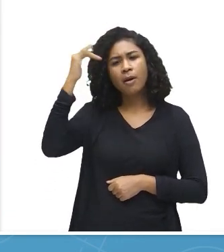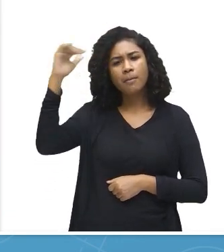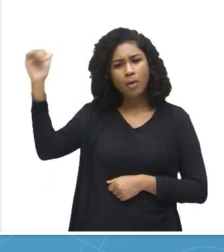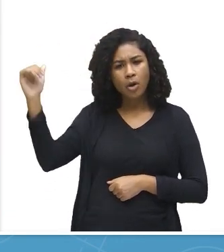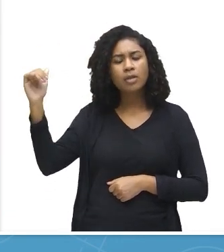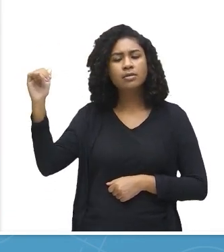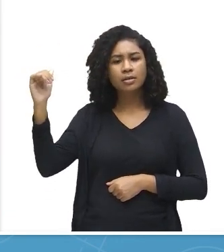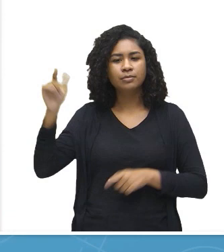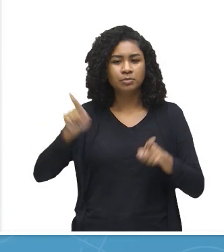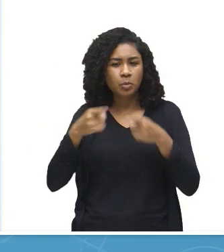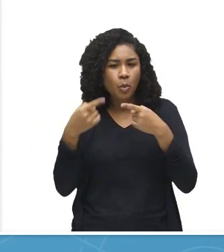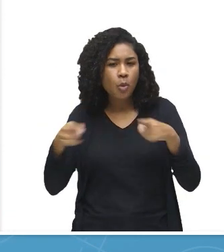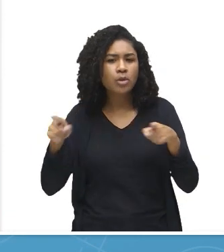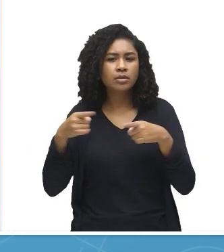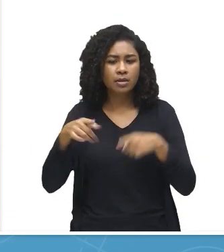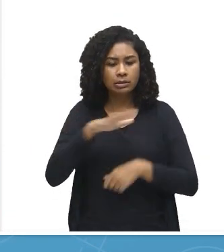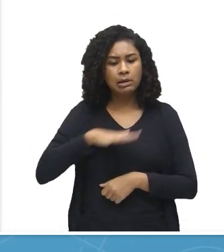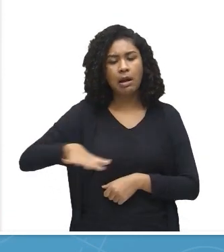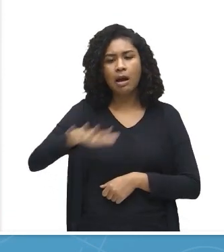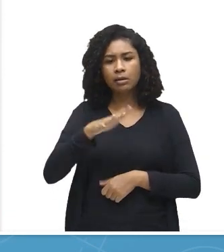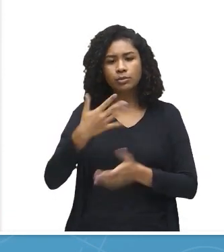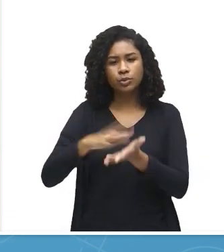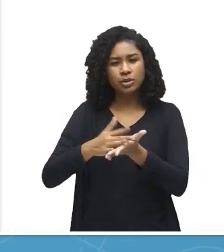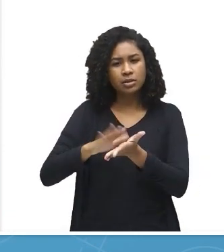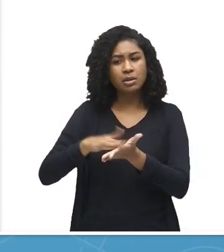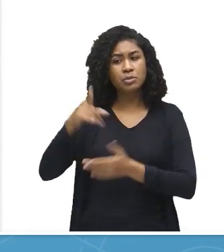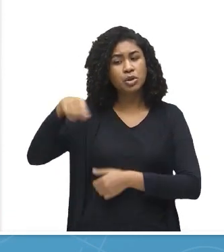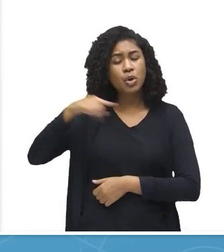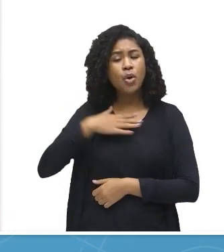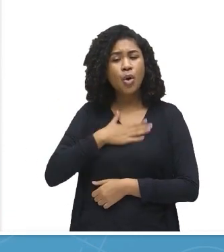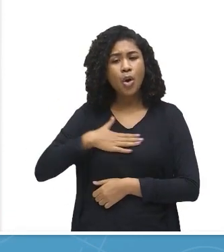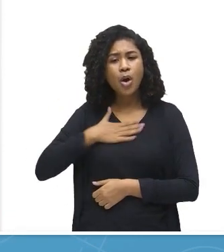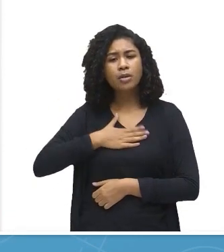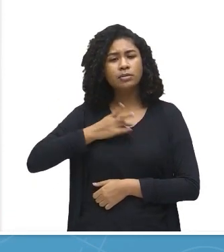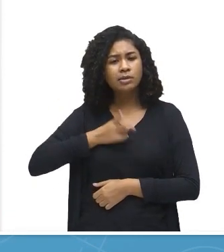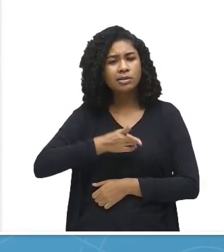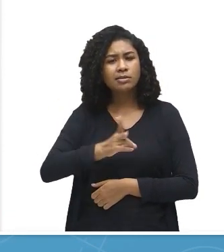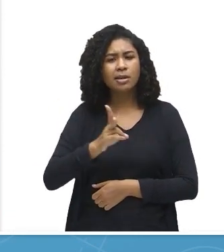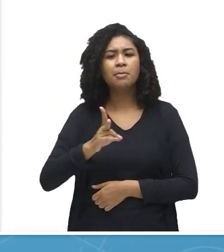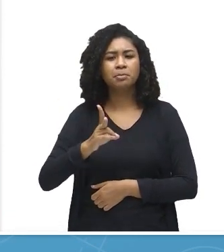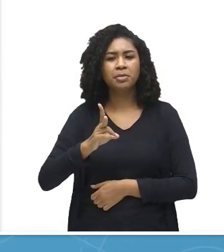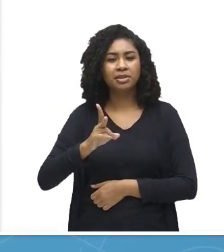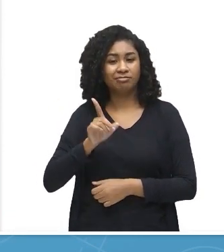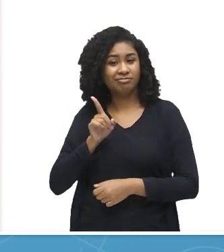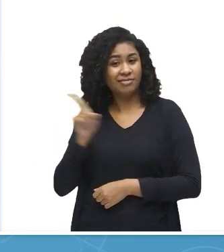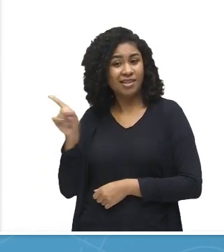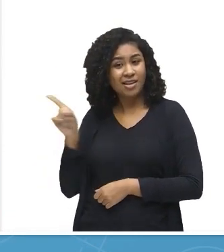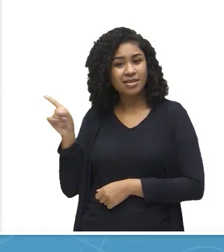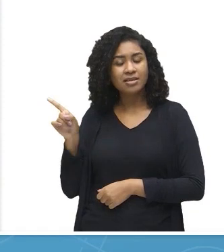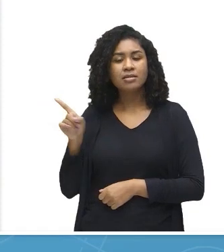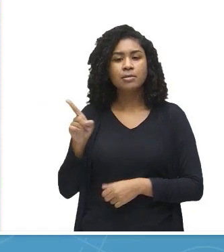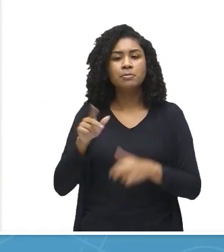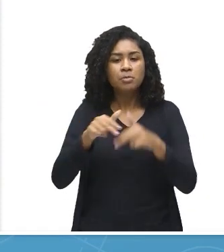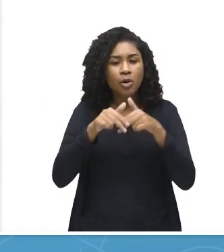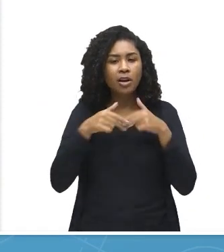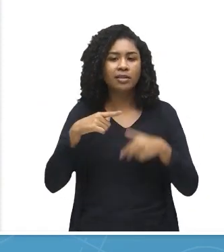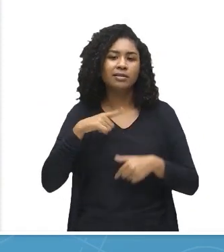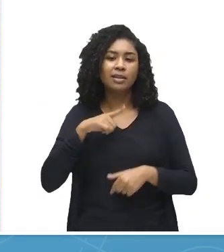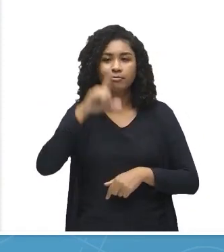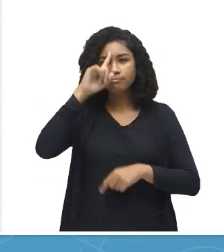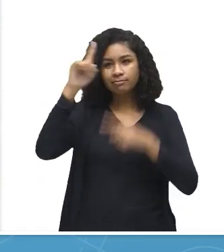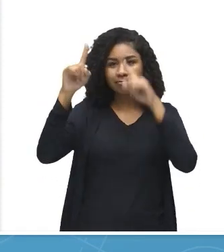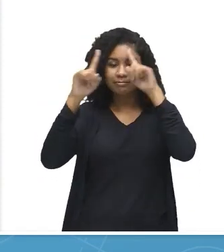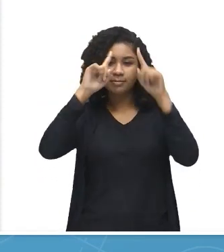assim, né, como grandes mestres do samba, eles gostam muito de cantar o samba do partido alto, justamente por conta dessa improvisação,